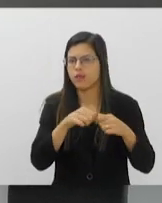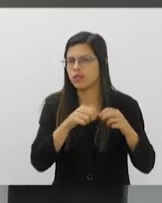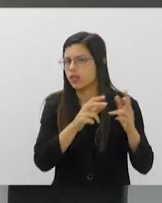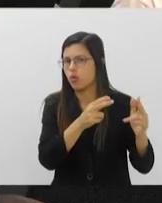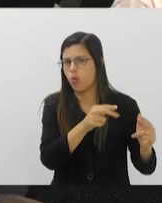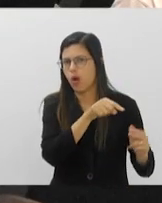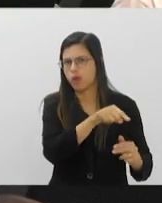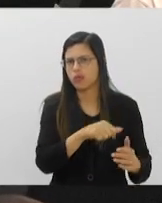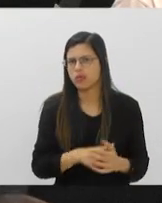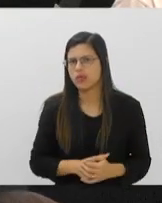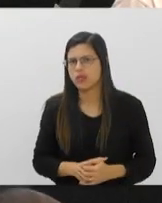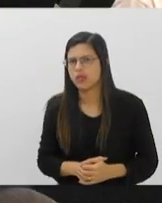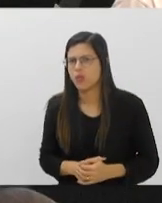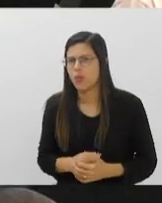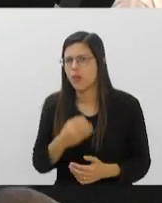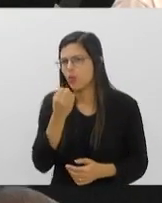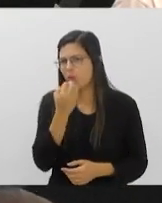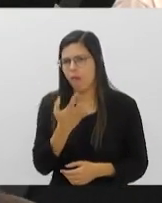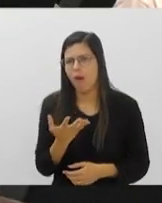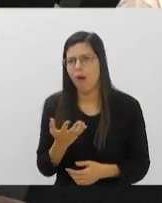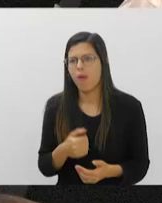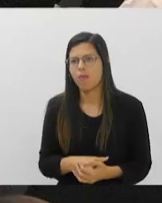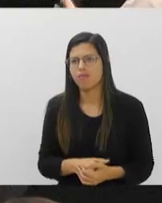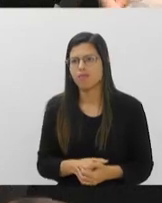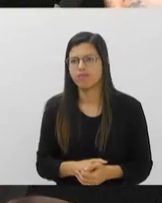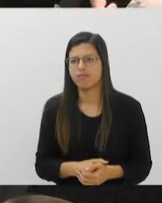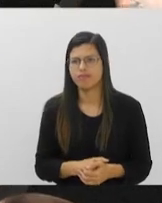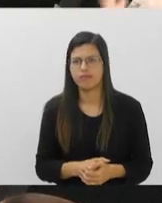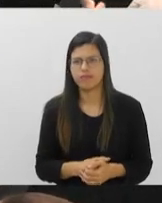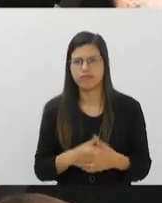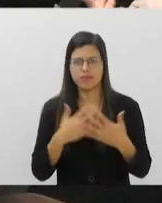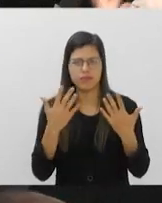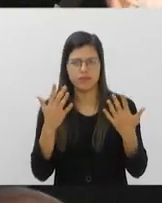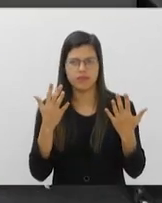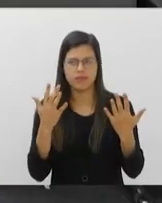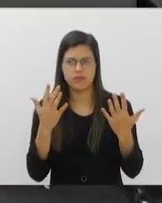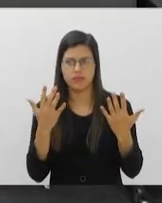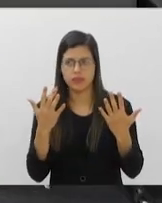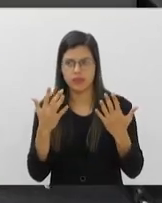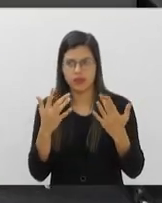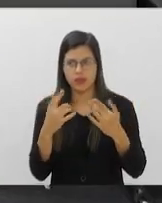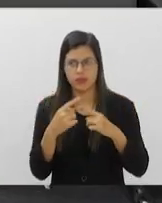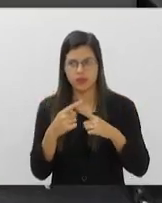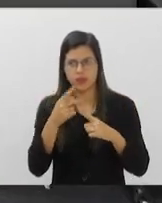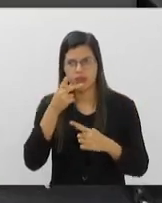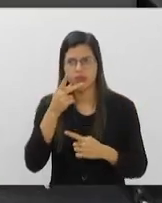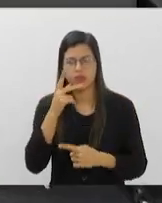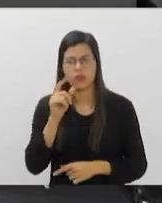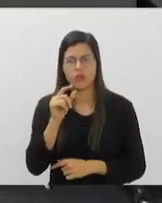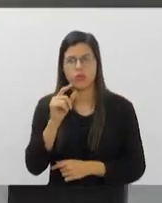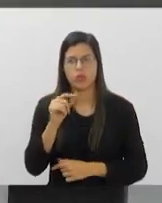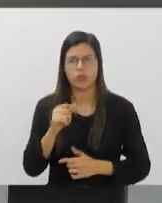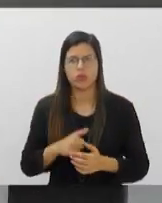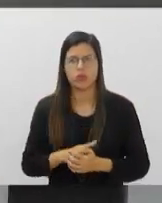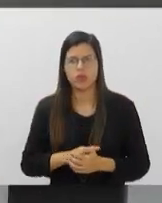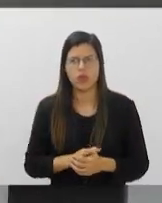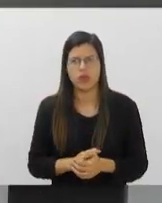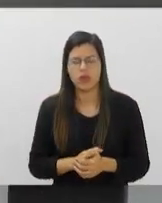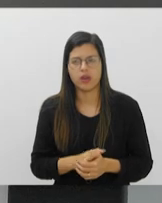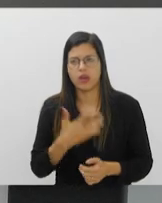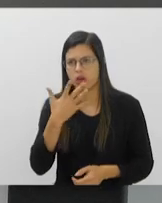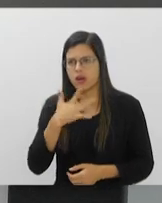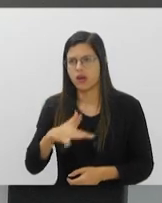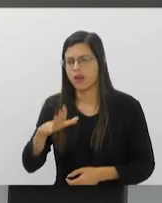vocês porque porque é isso não eu só tô dizendo o seguinte gente e e eh Criança e